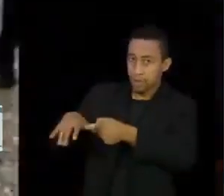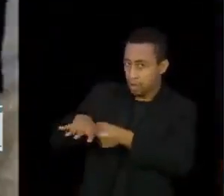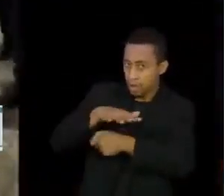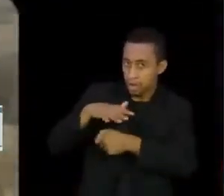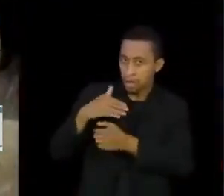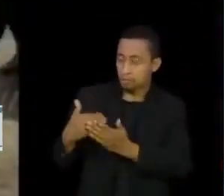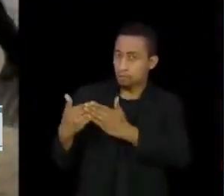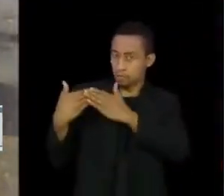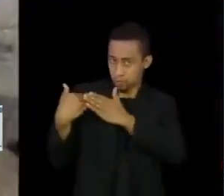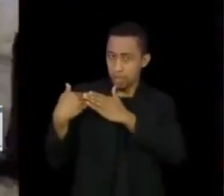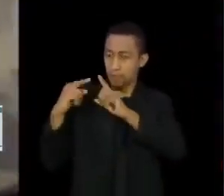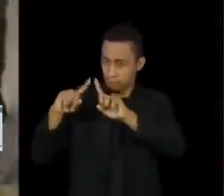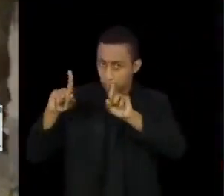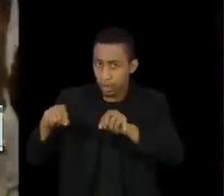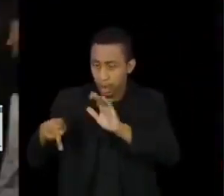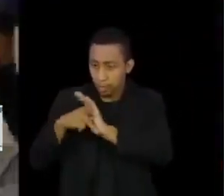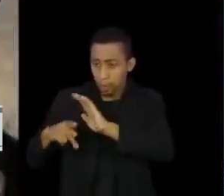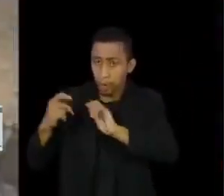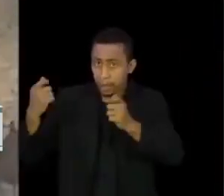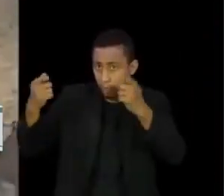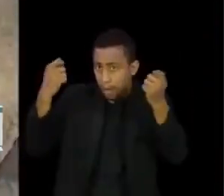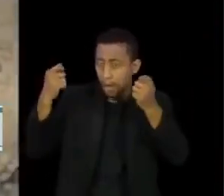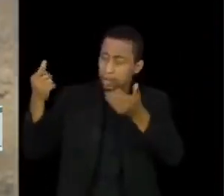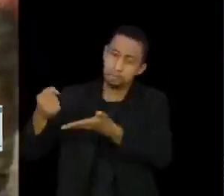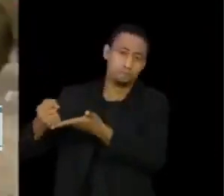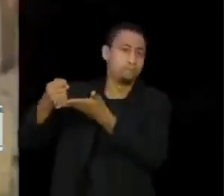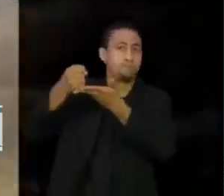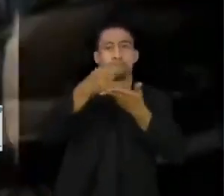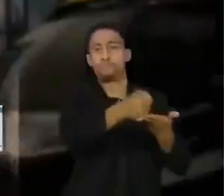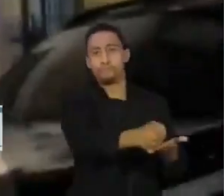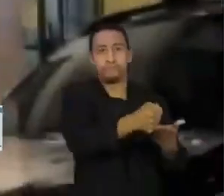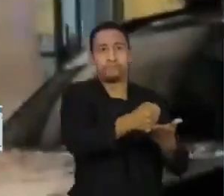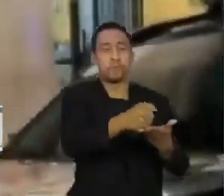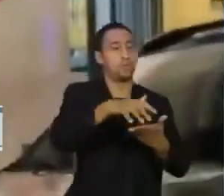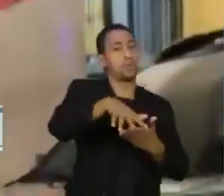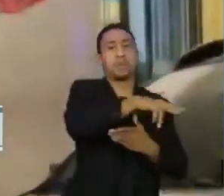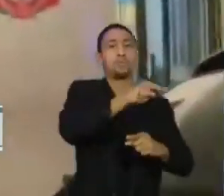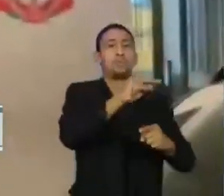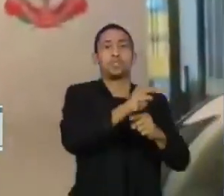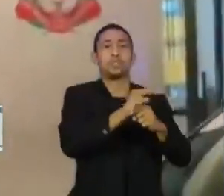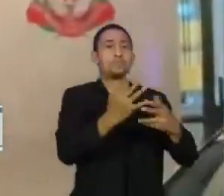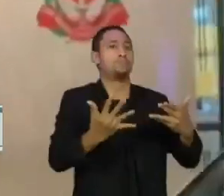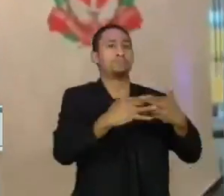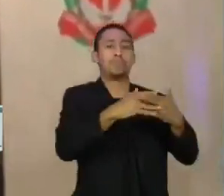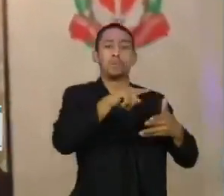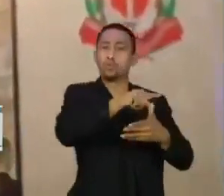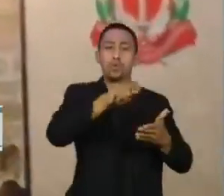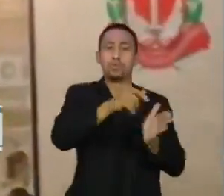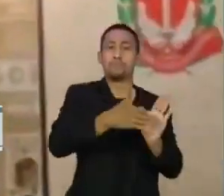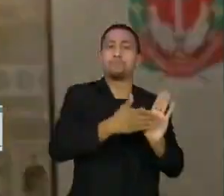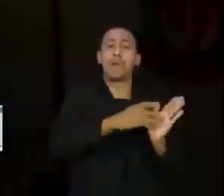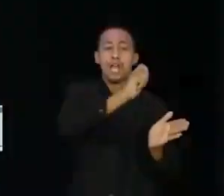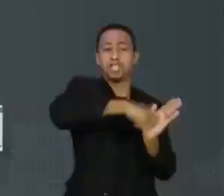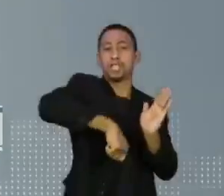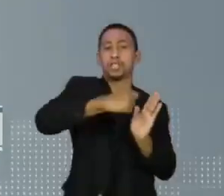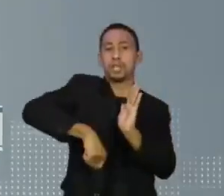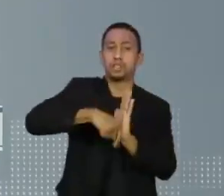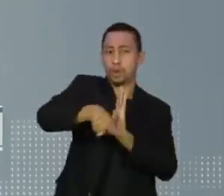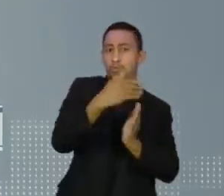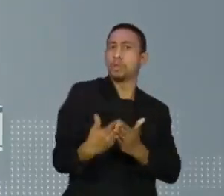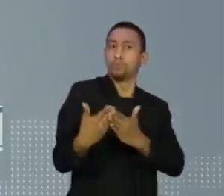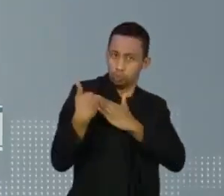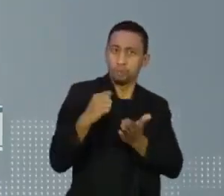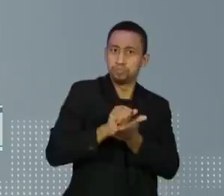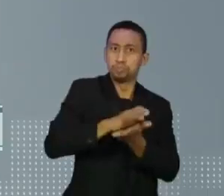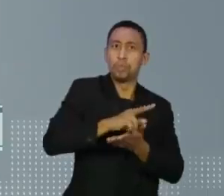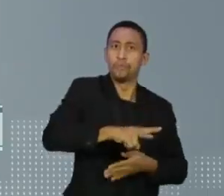foram levados ao Departamento de Polícia de Proteção à Cidadania, onde também assinaram um termo circunstanciado e foram liberados. Este não